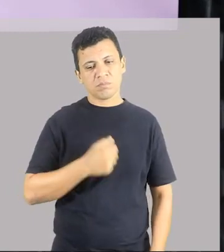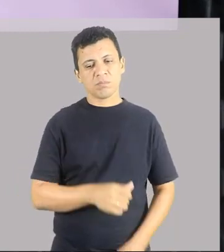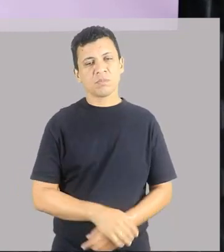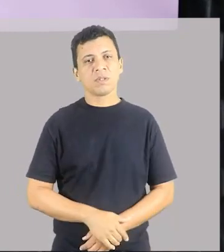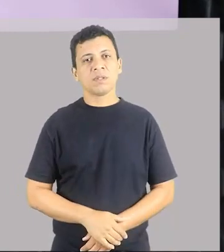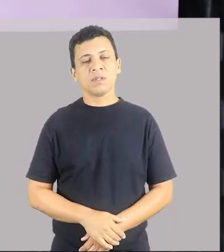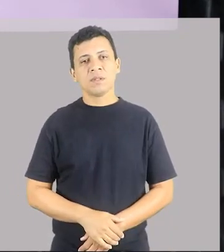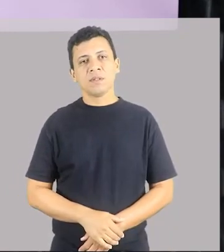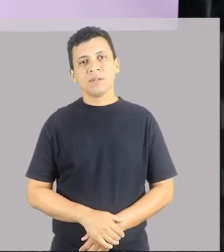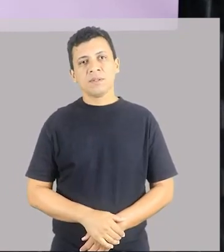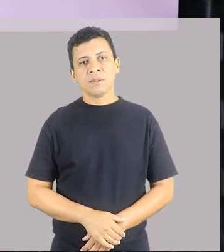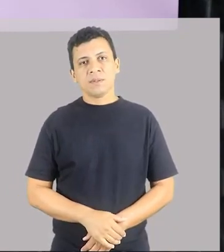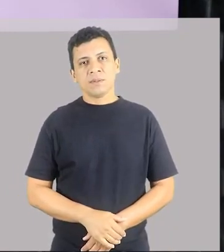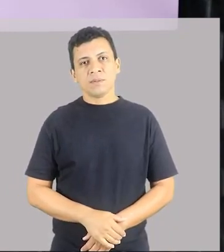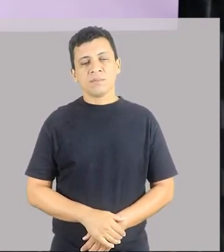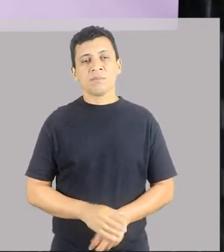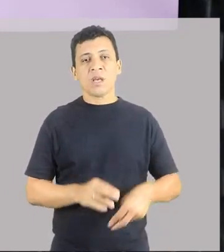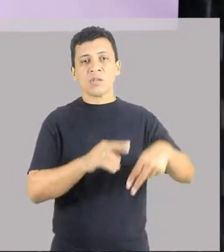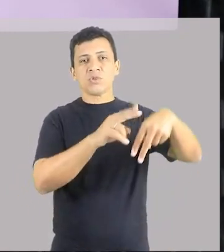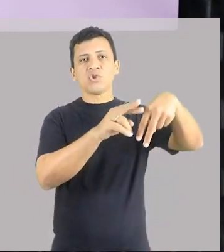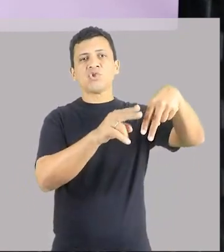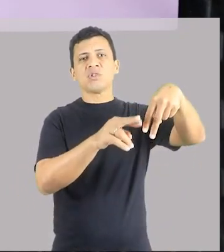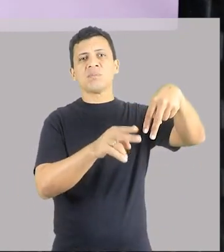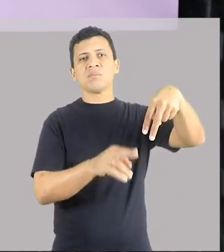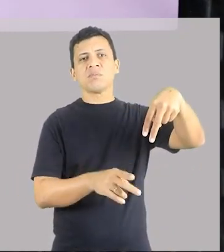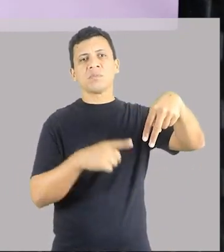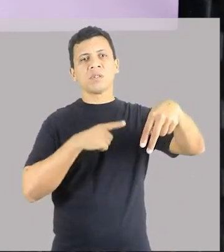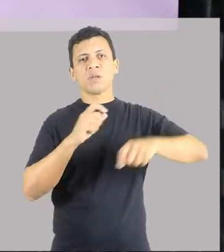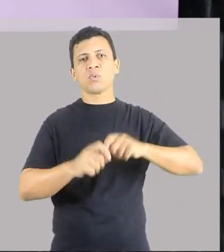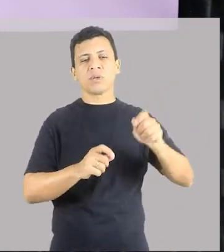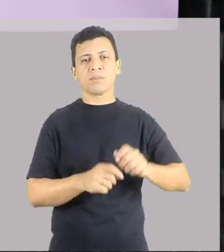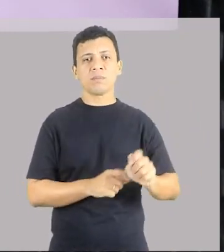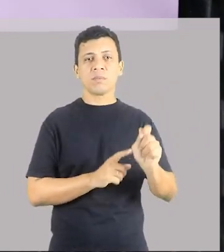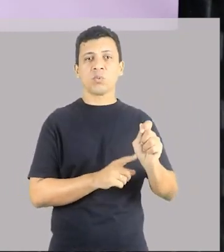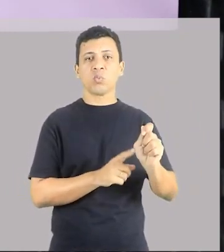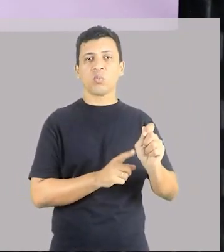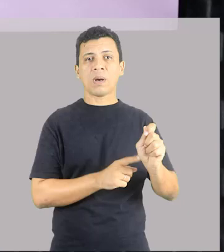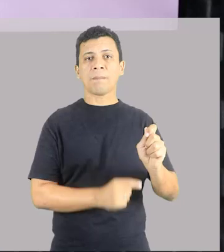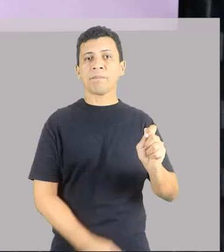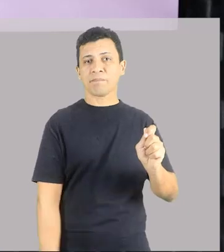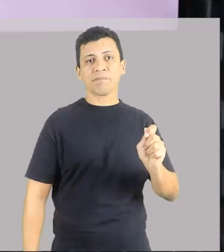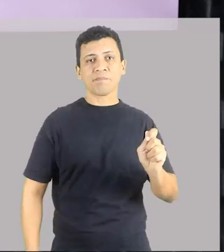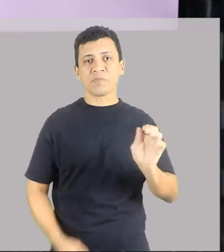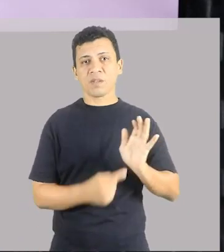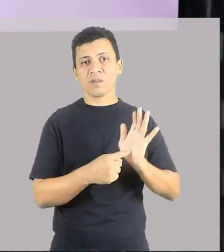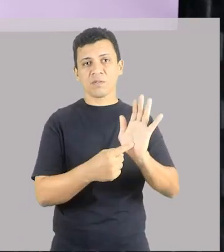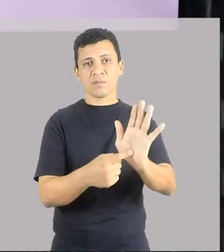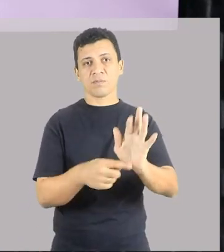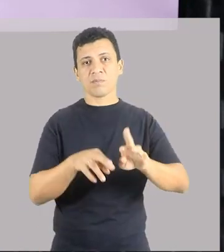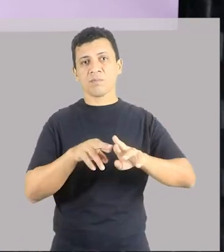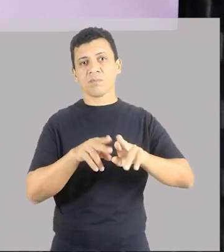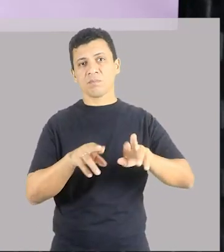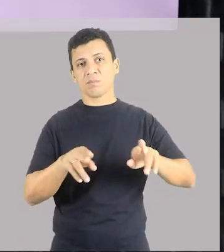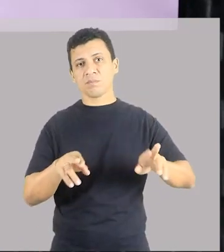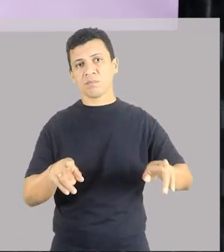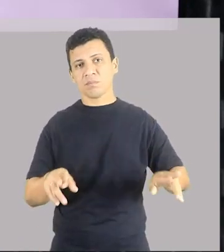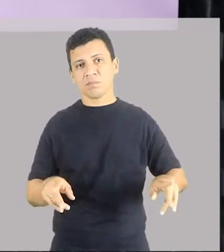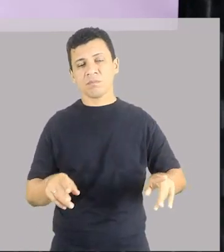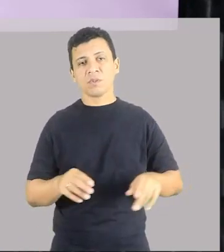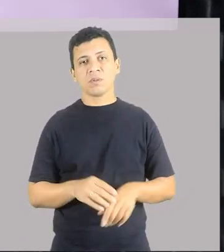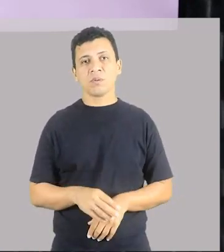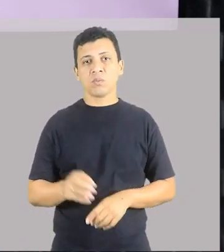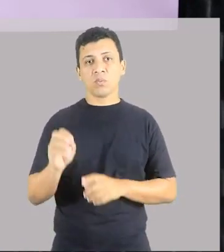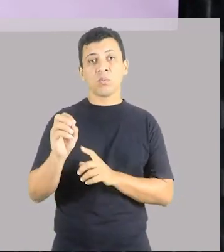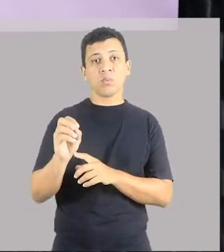desinência de e gênero nós vamos ter o a representando a variação de gênero geralmente o